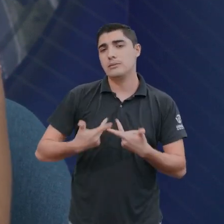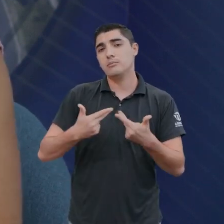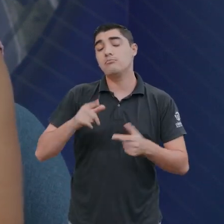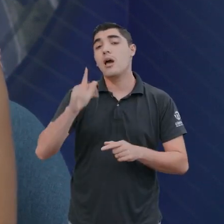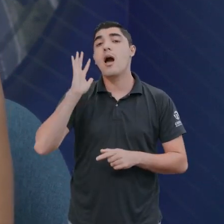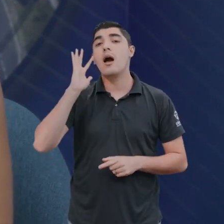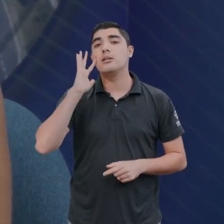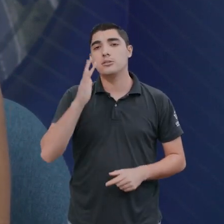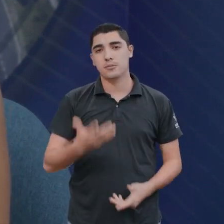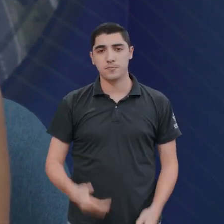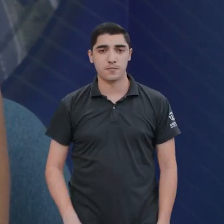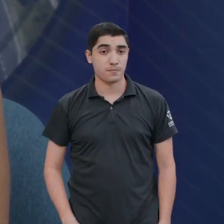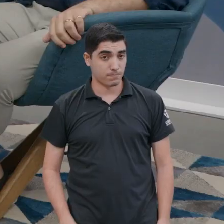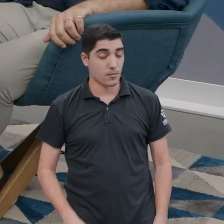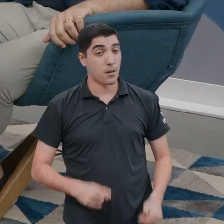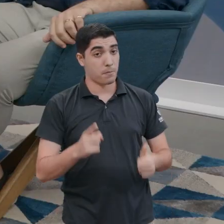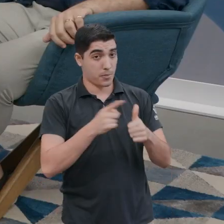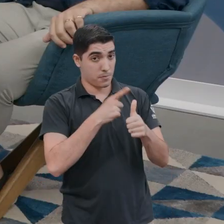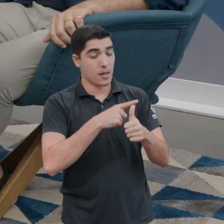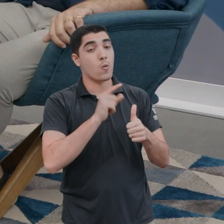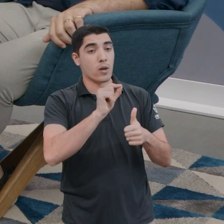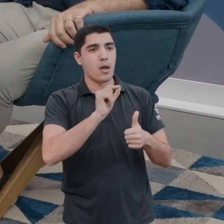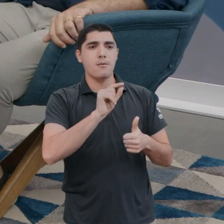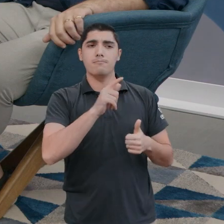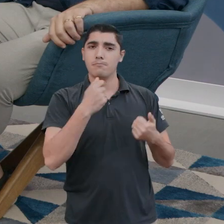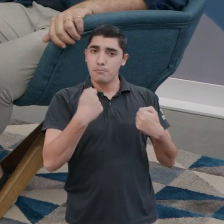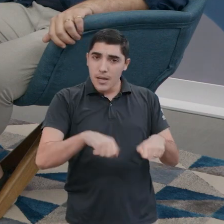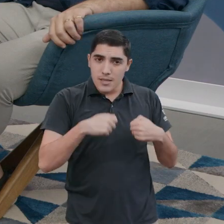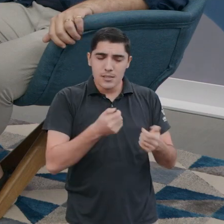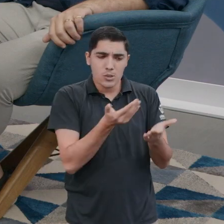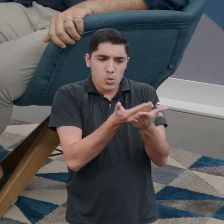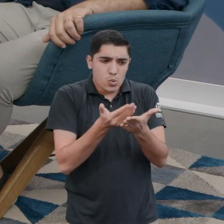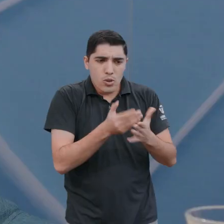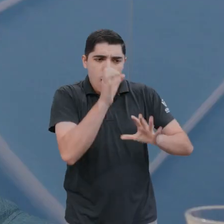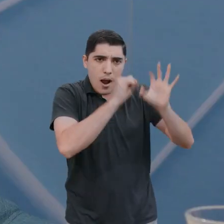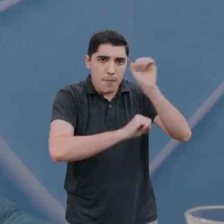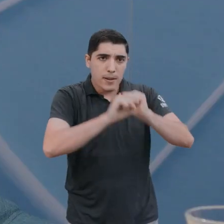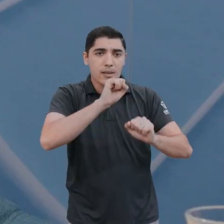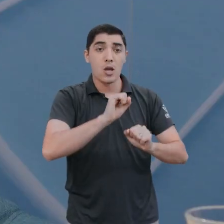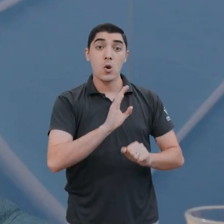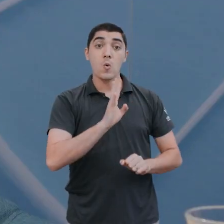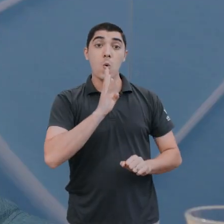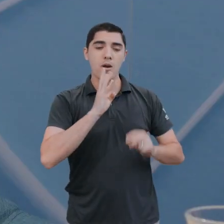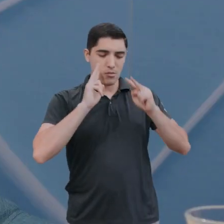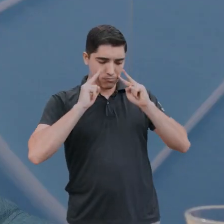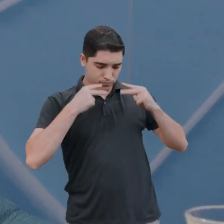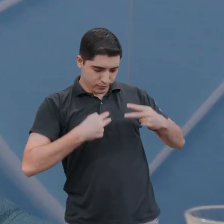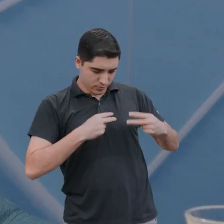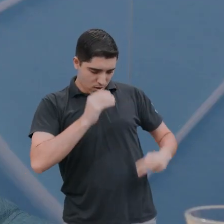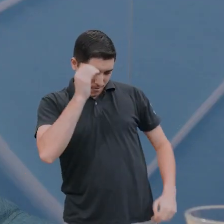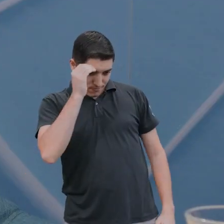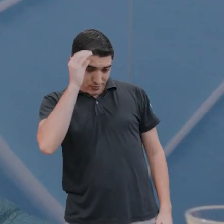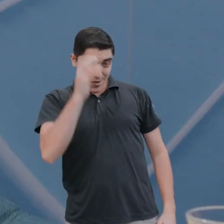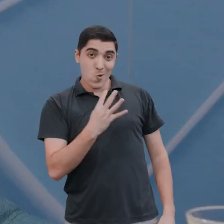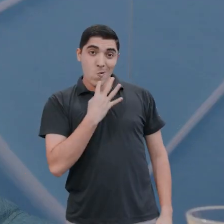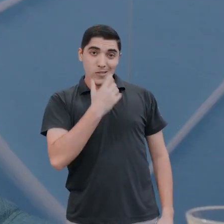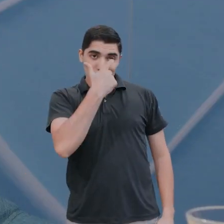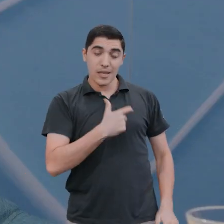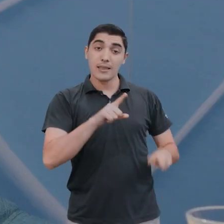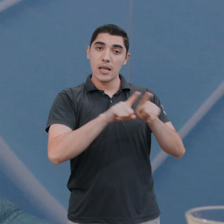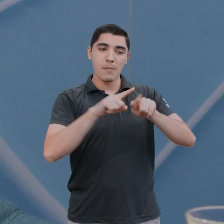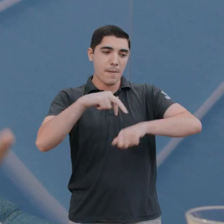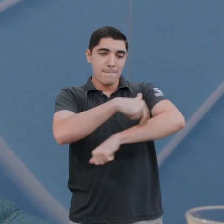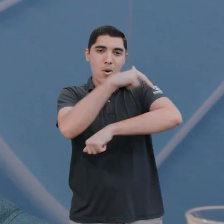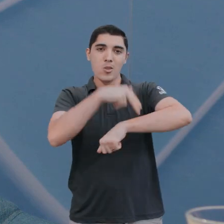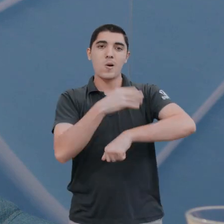nesse ramo? Eu diria, busque conhecimento e autoconhecimento. Se conheça e conheça sobre moda. Eu acho